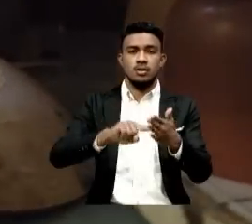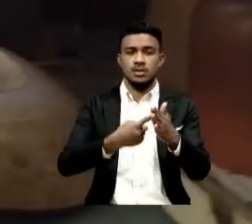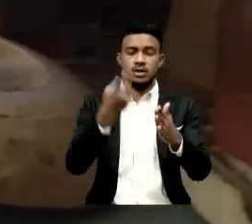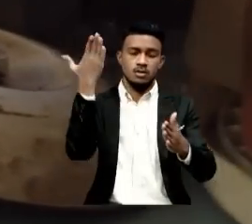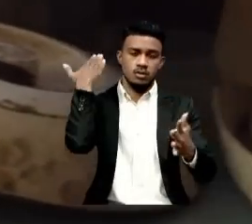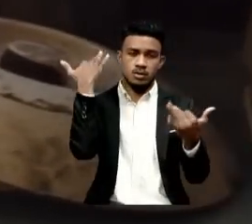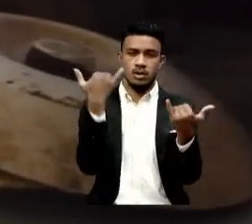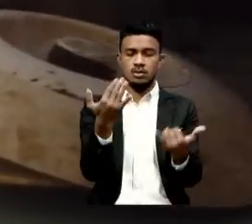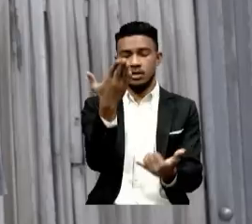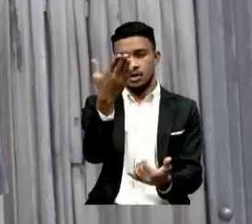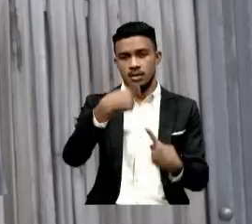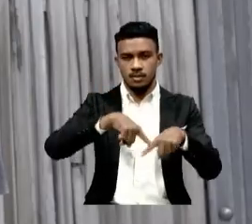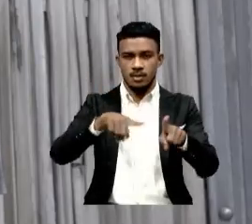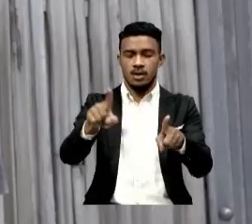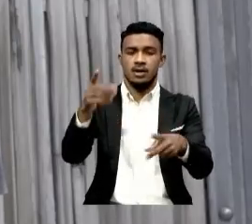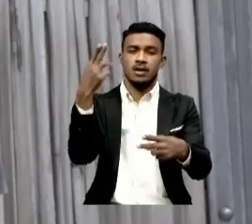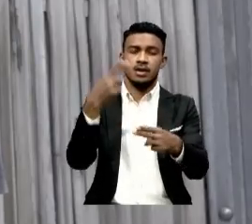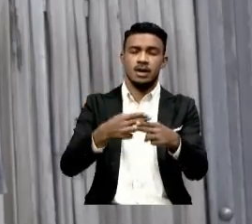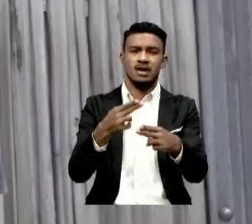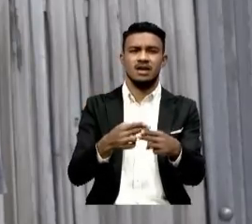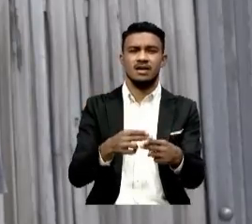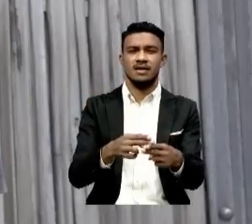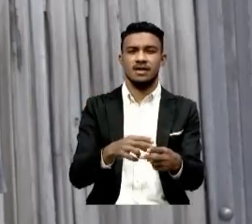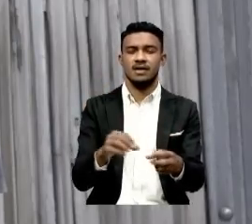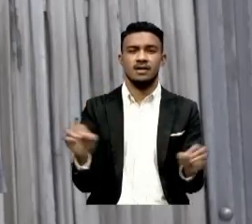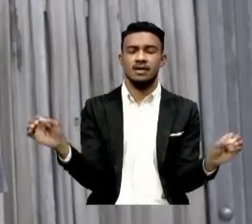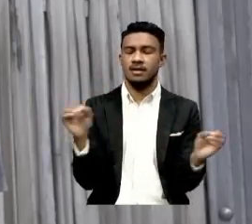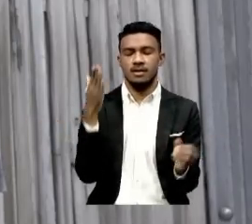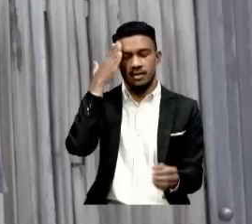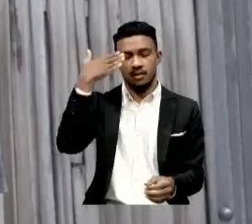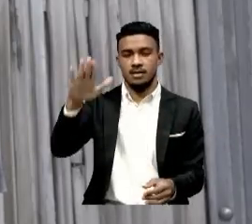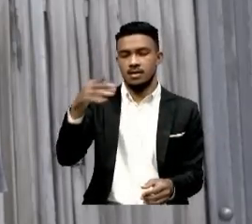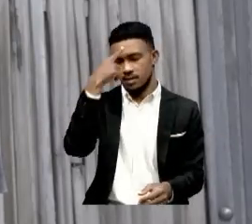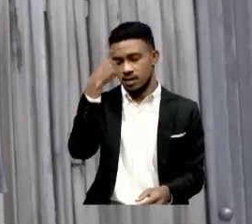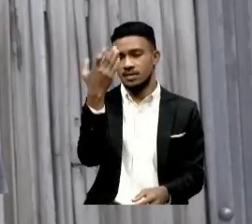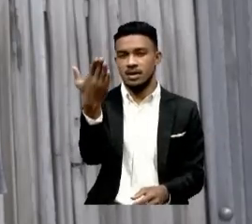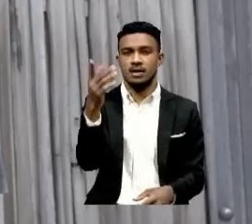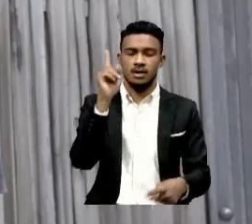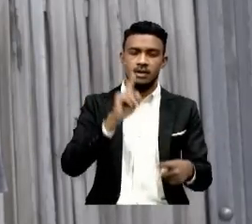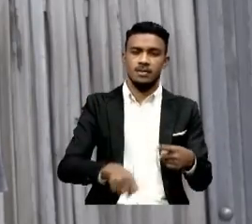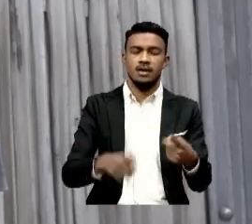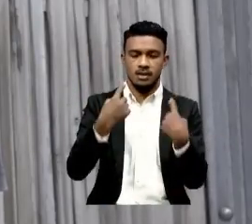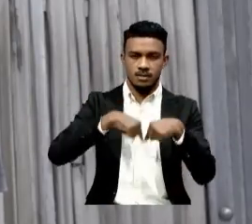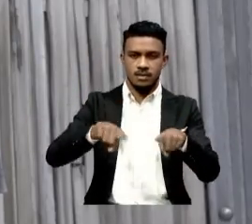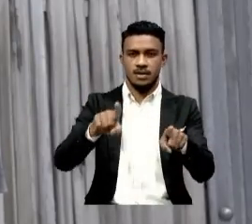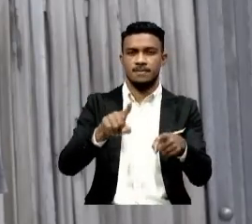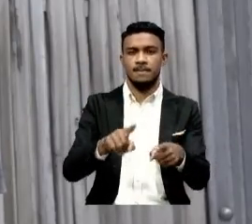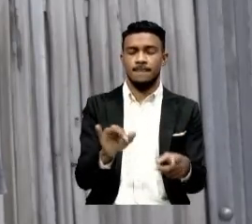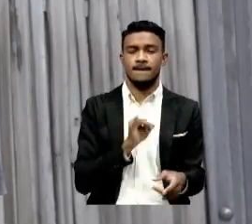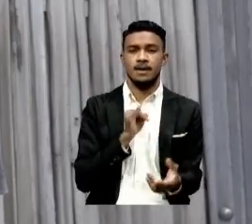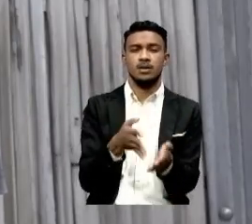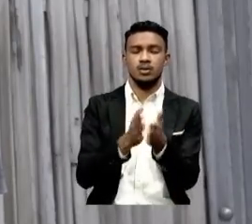kuandu ba husunarnya narang kuliah de tambahnya ni ala bele ba ba hau husu